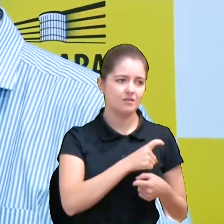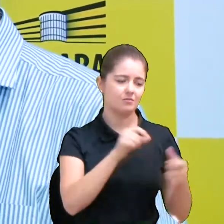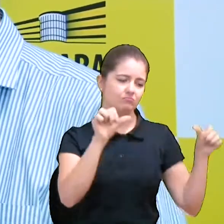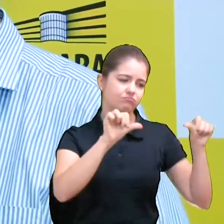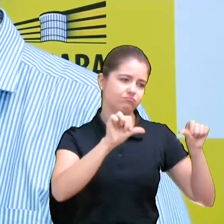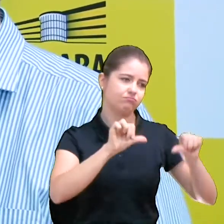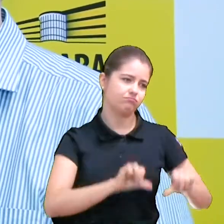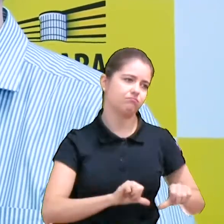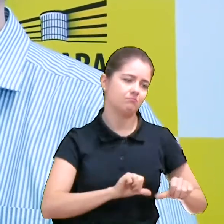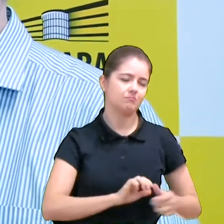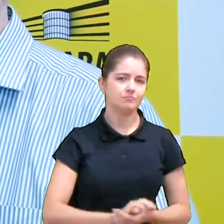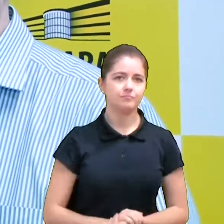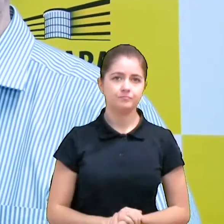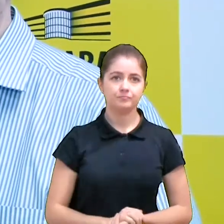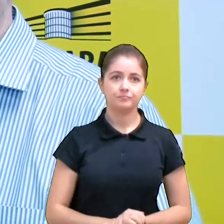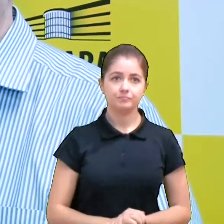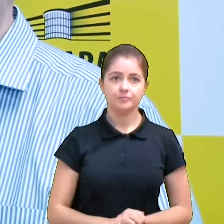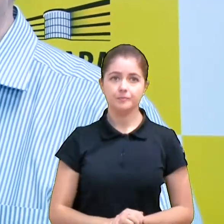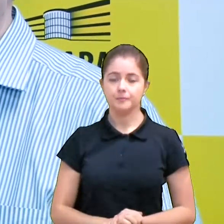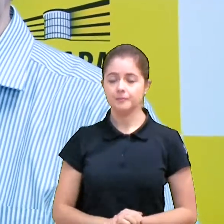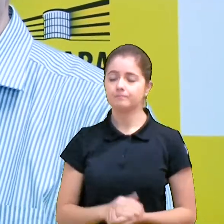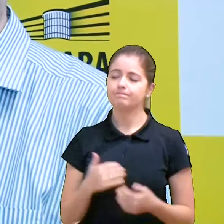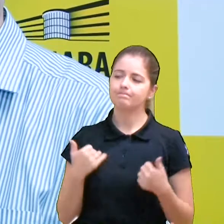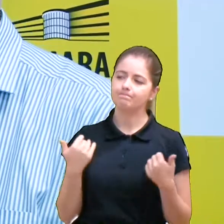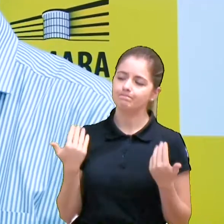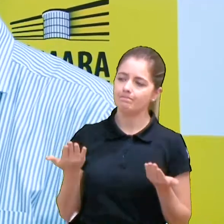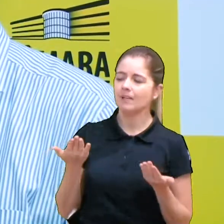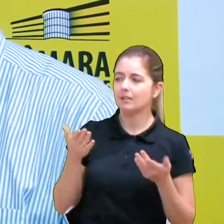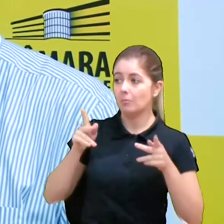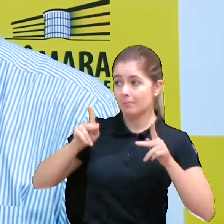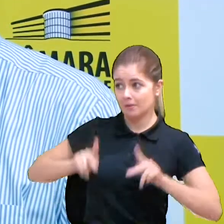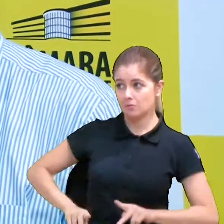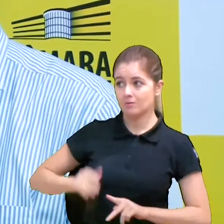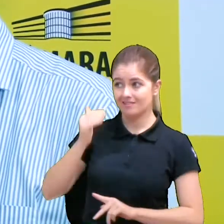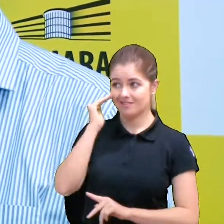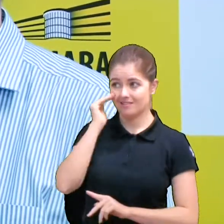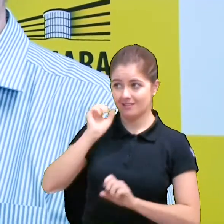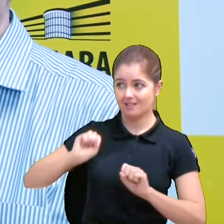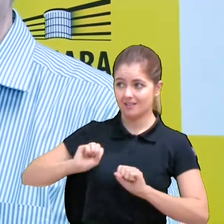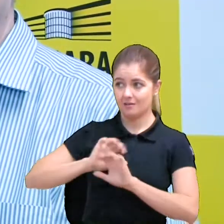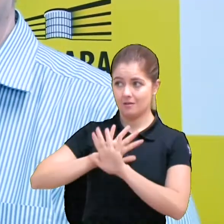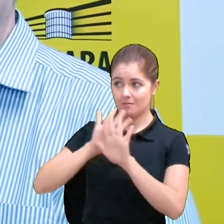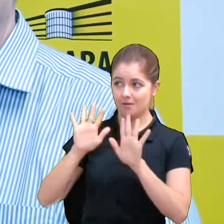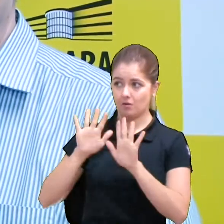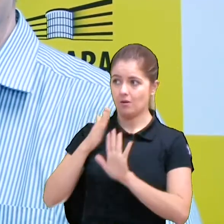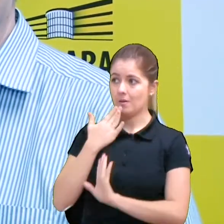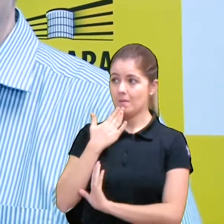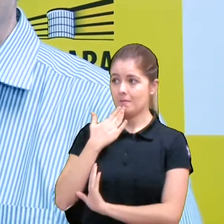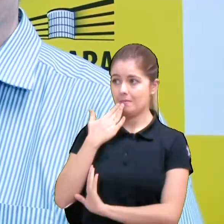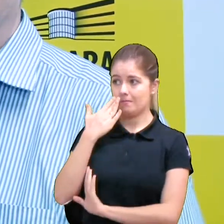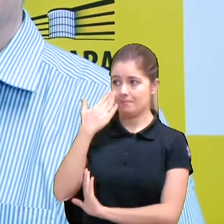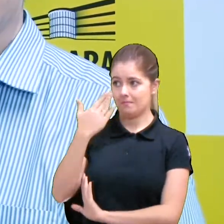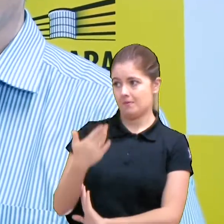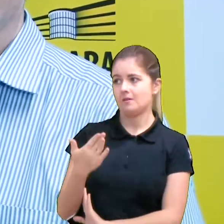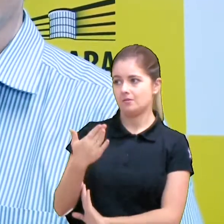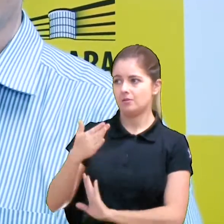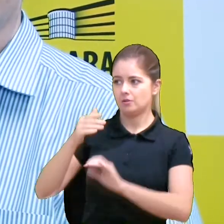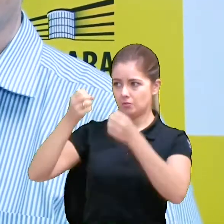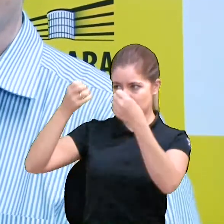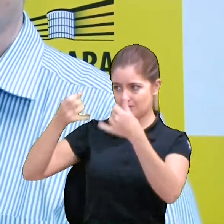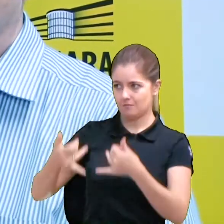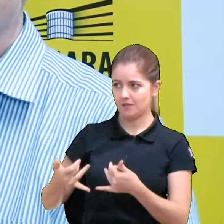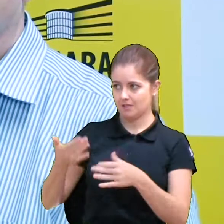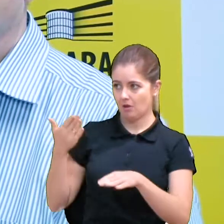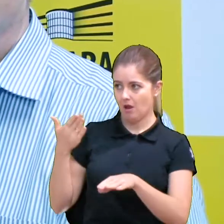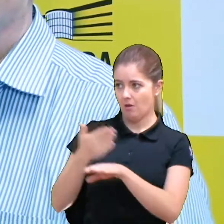por aí. Bom, para que as pessoas possam entender, esse requerimento, né, esse pedido de explicações foi